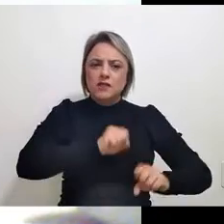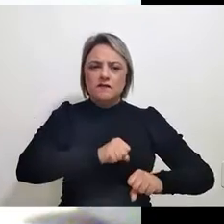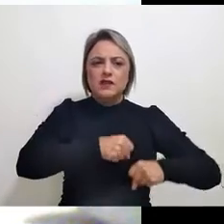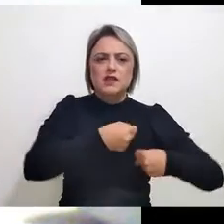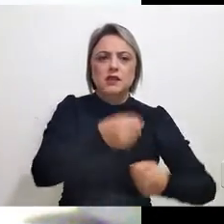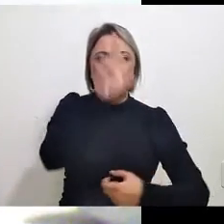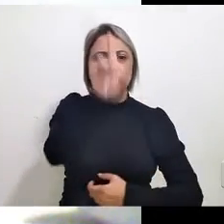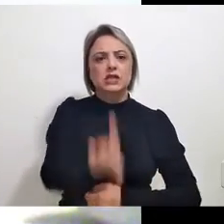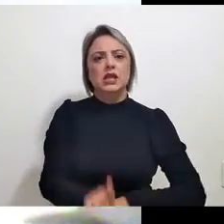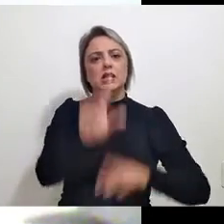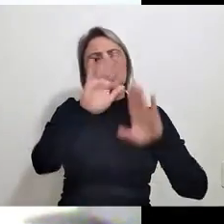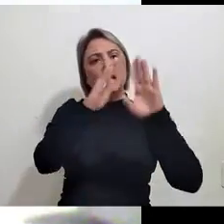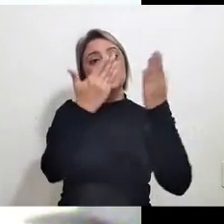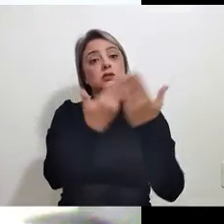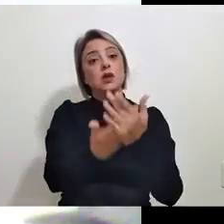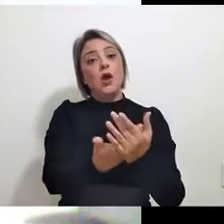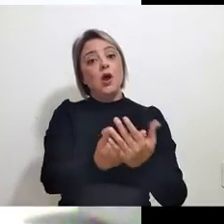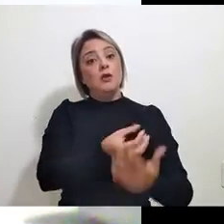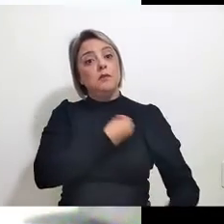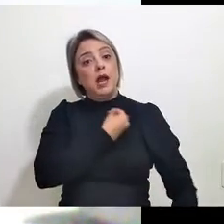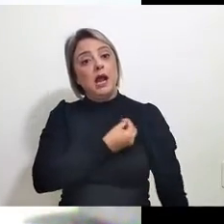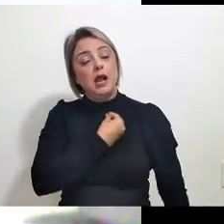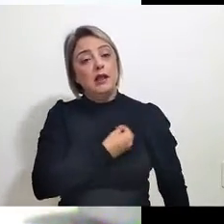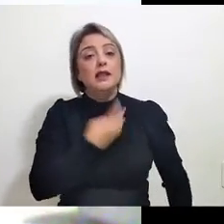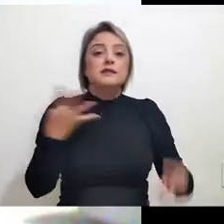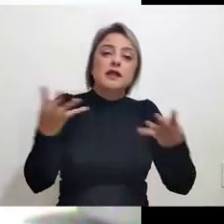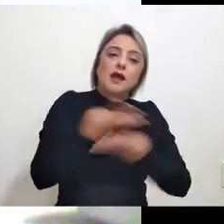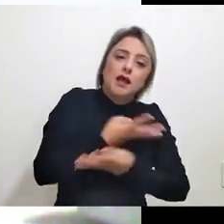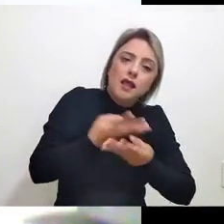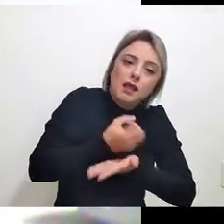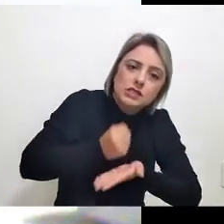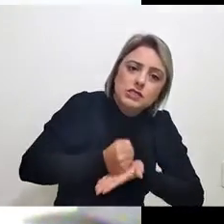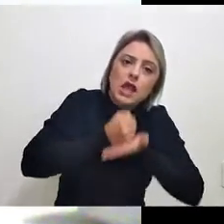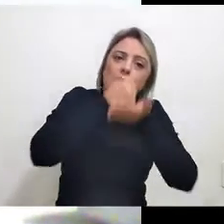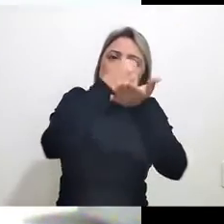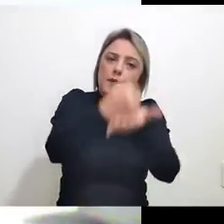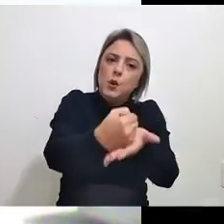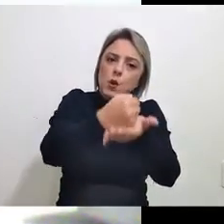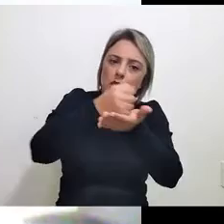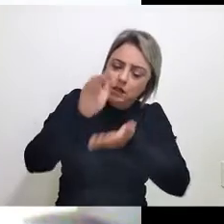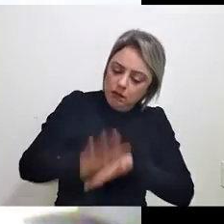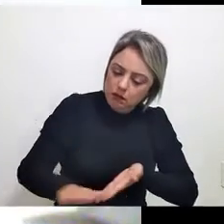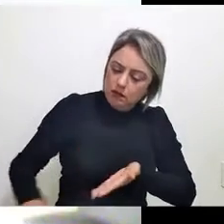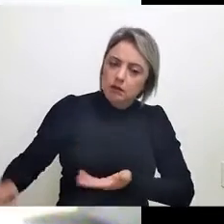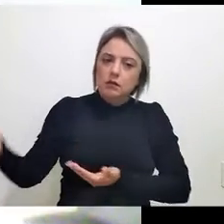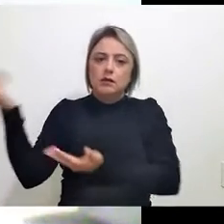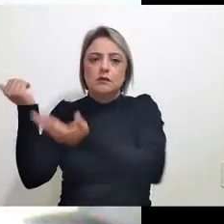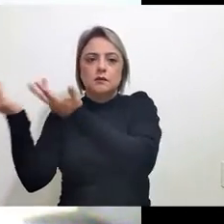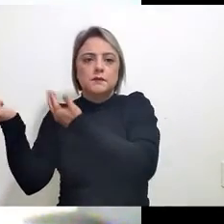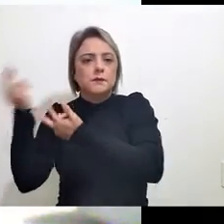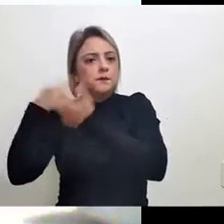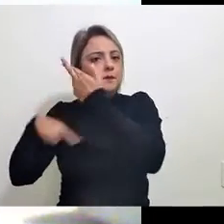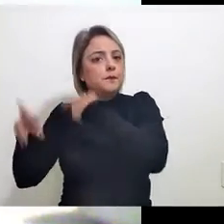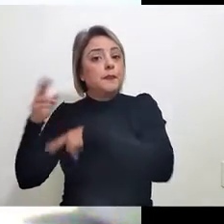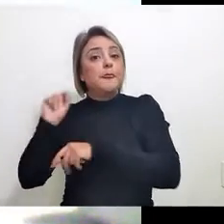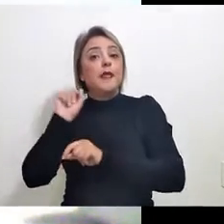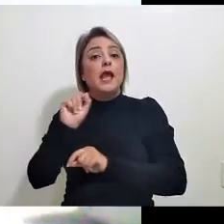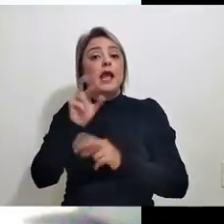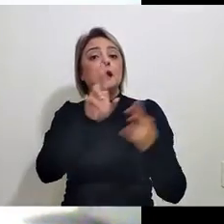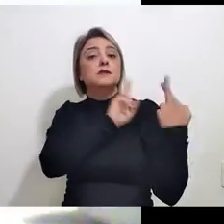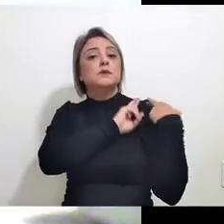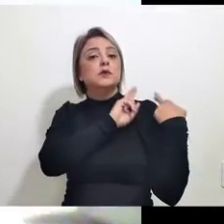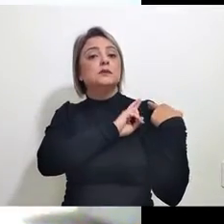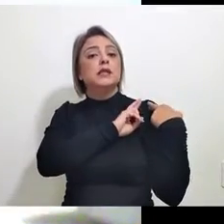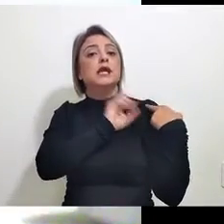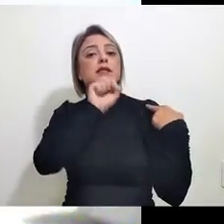como a dignidade dos filhos e das filhas desses profissionais. Então,